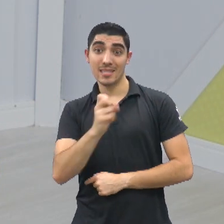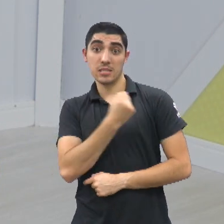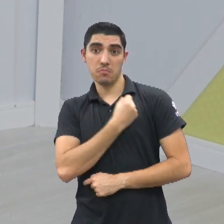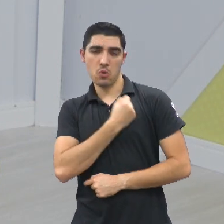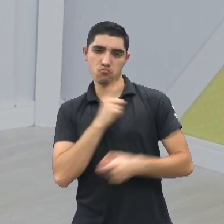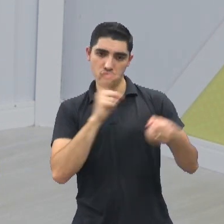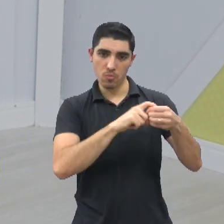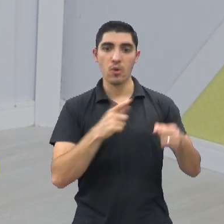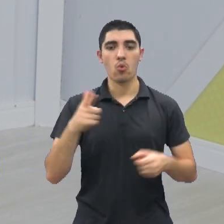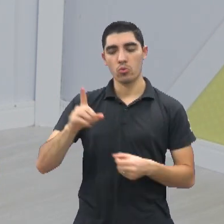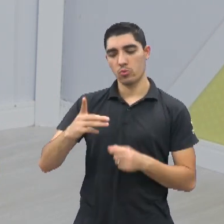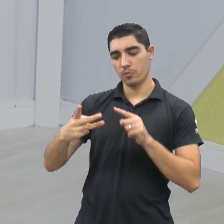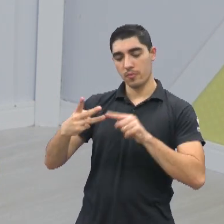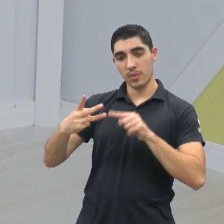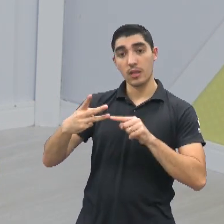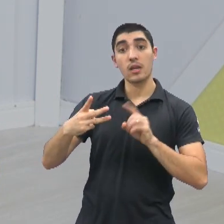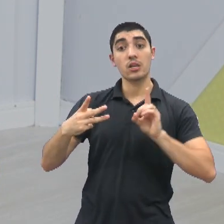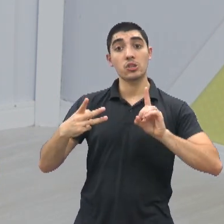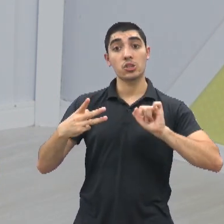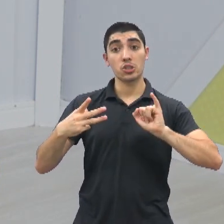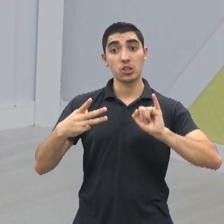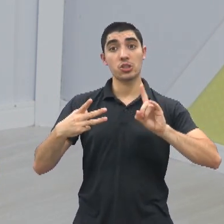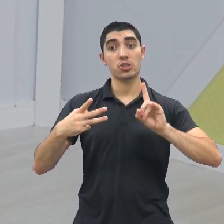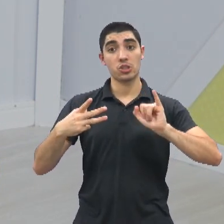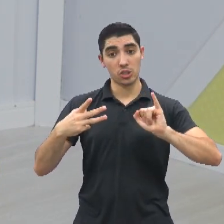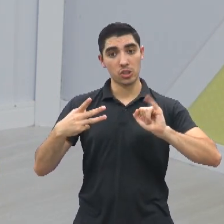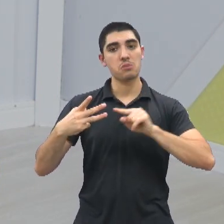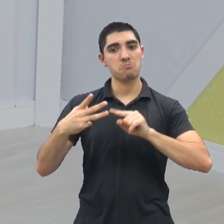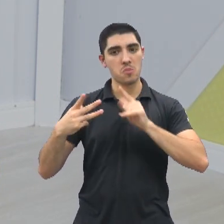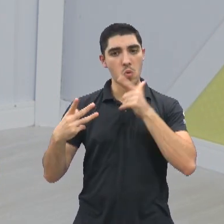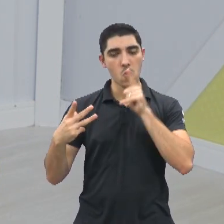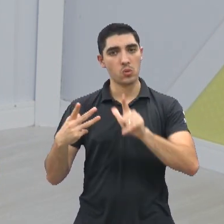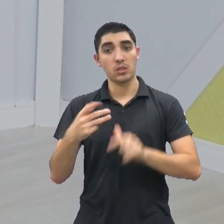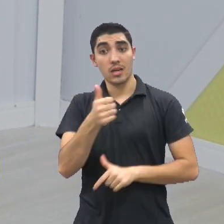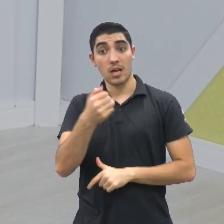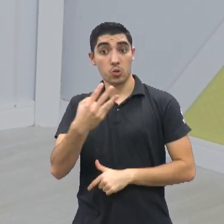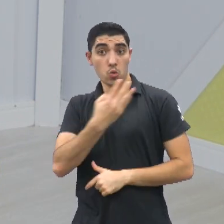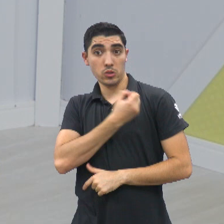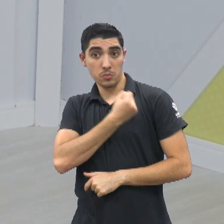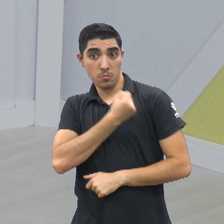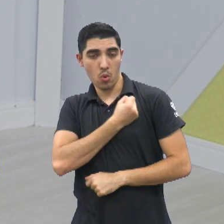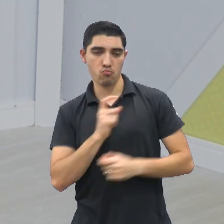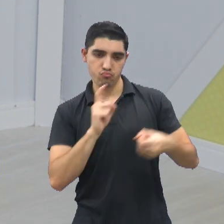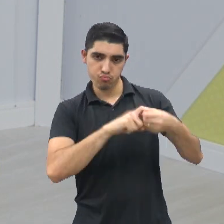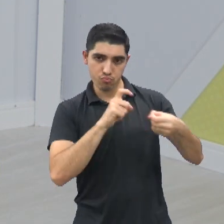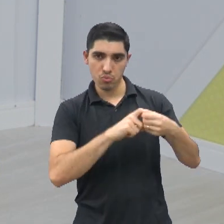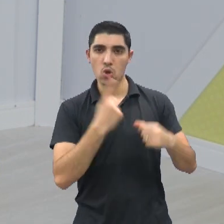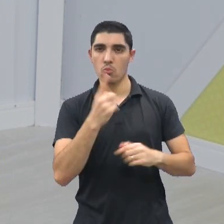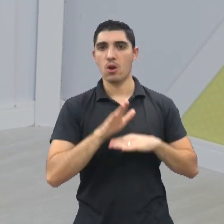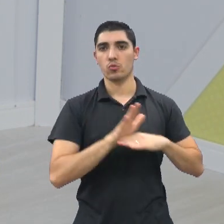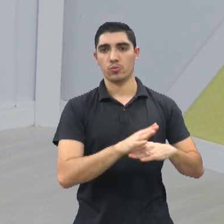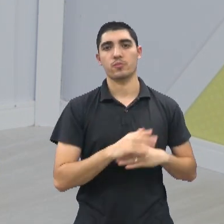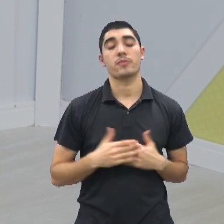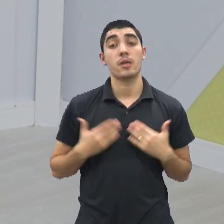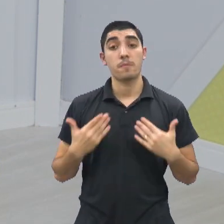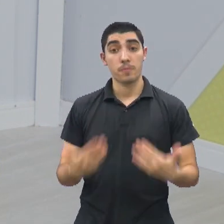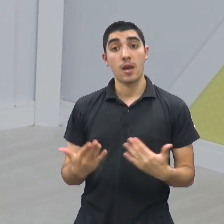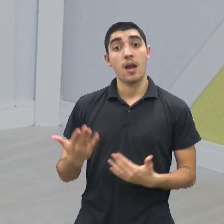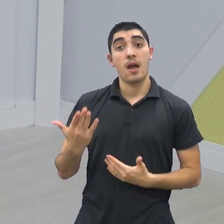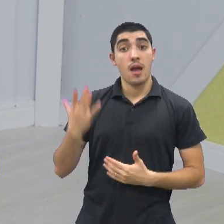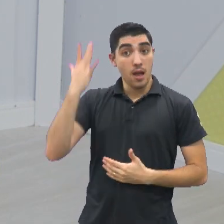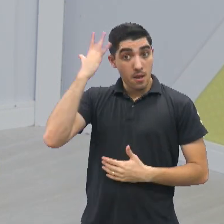Lousada 14 pontos dois rebotes e uma assistência agora Brunão é pensar no NBB já tem jogo amanhã